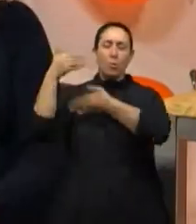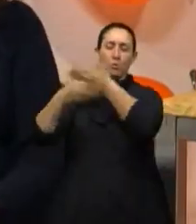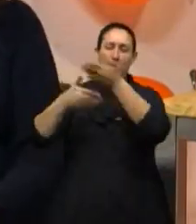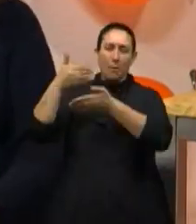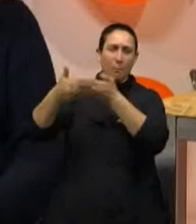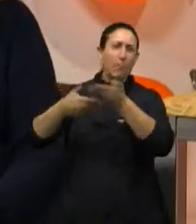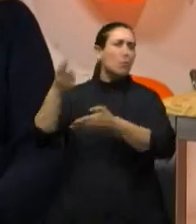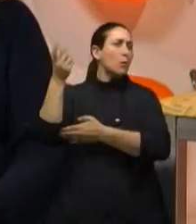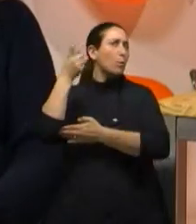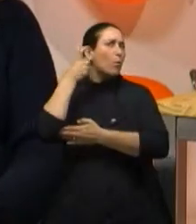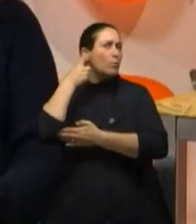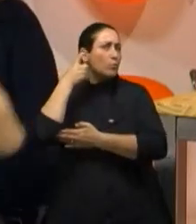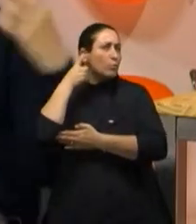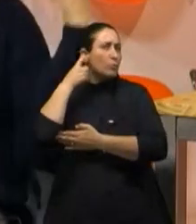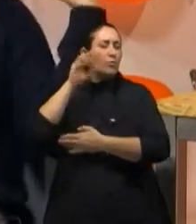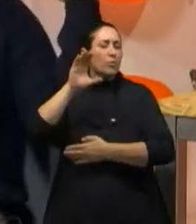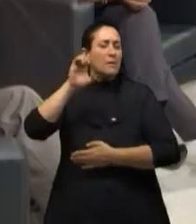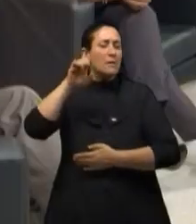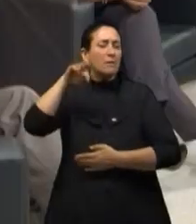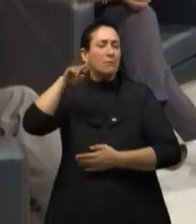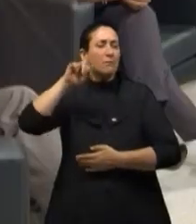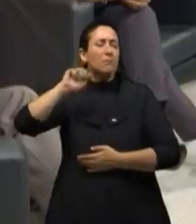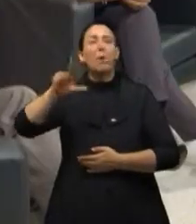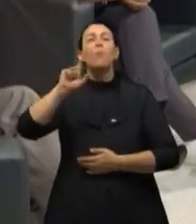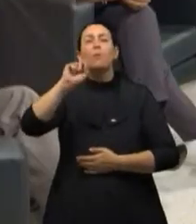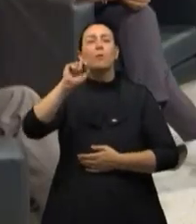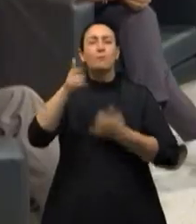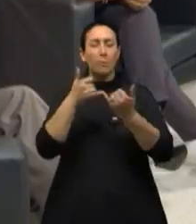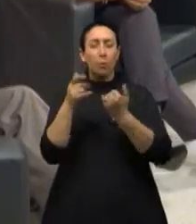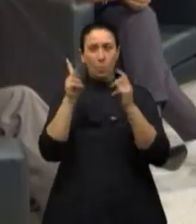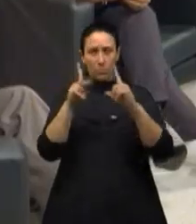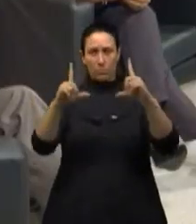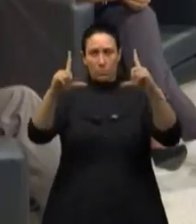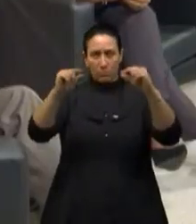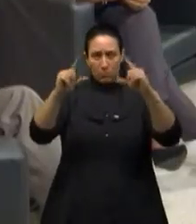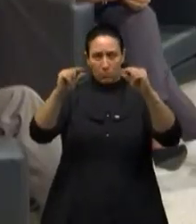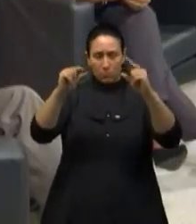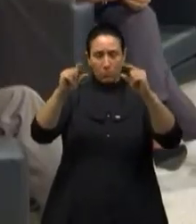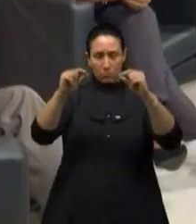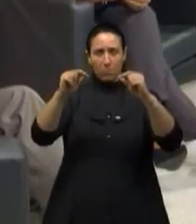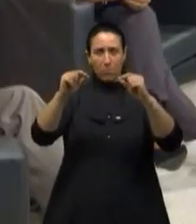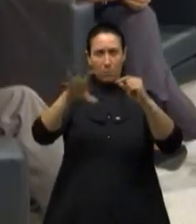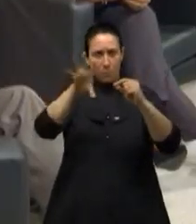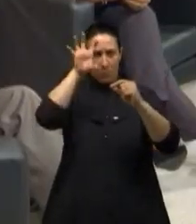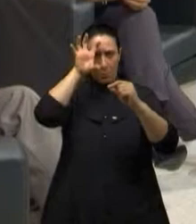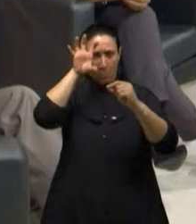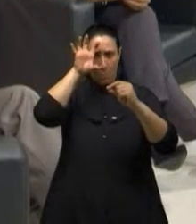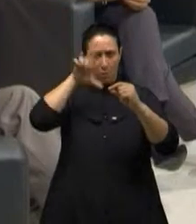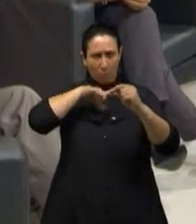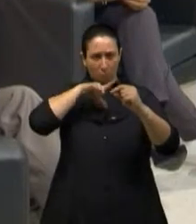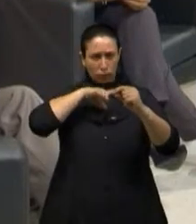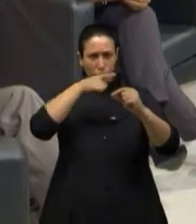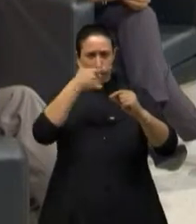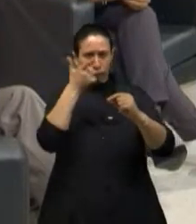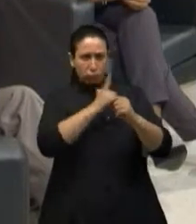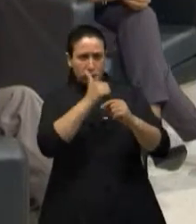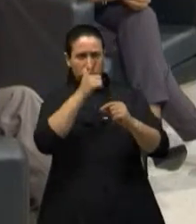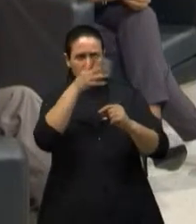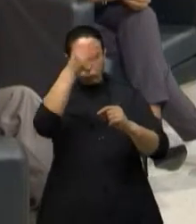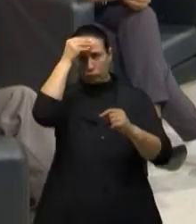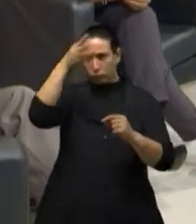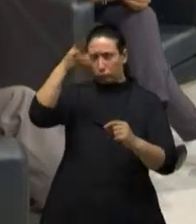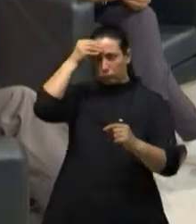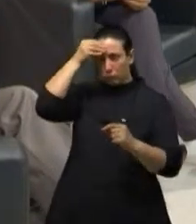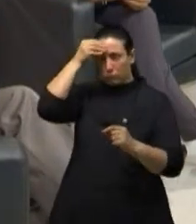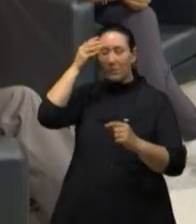faz com que escuta quando tem duas pessoas falando pra memória auditiva atenção auditiva porque às vezes tu